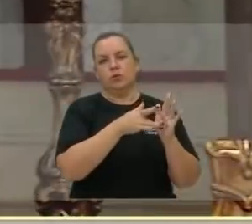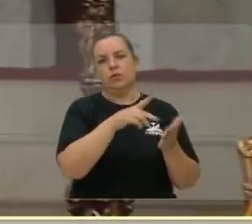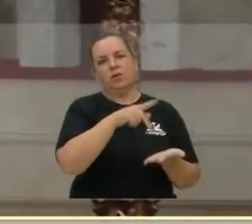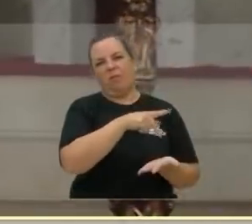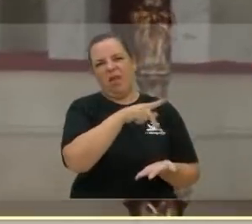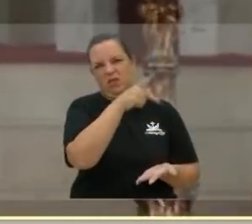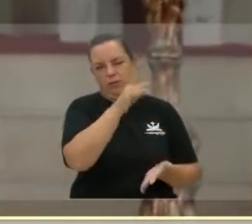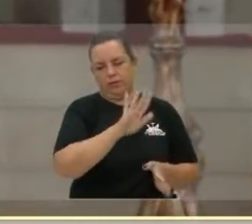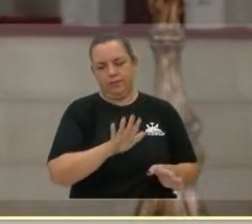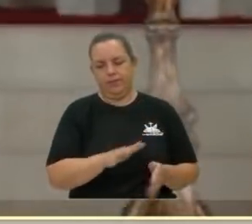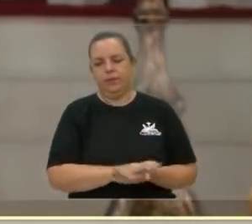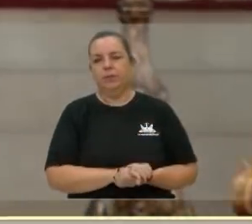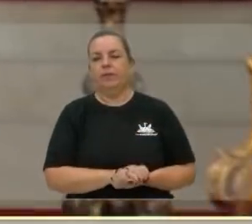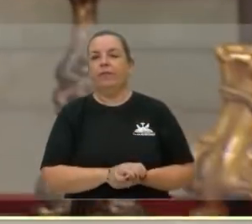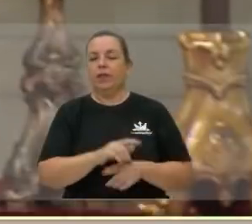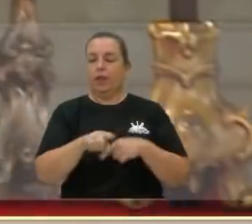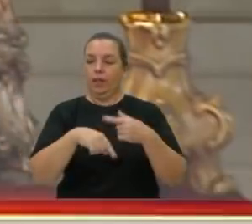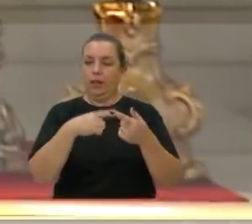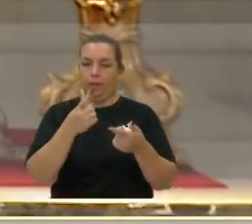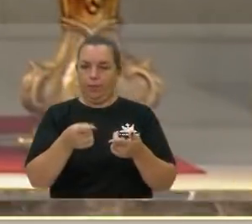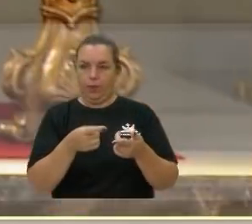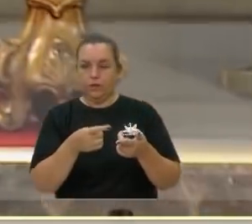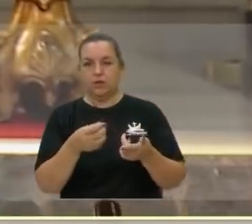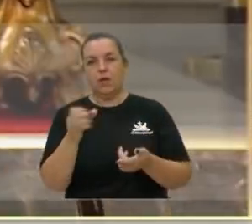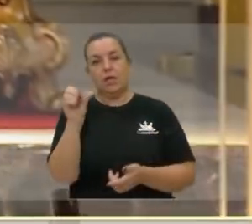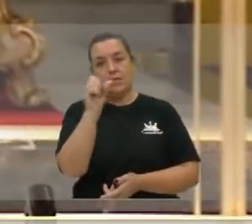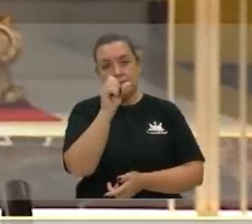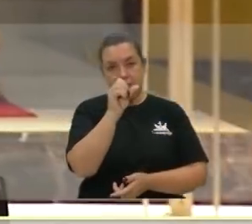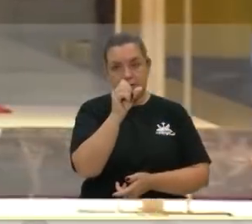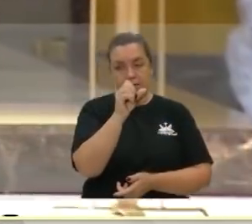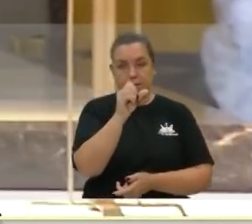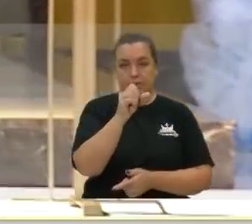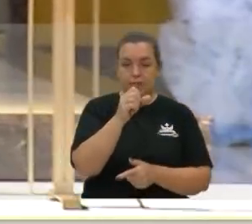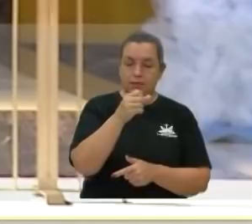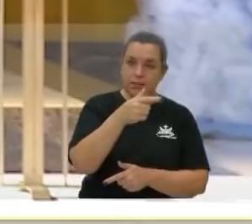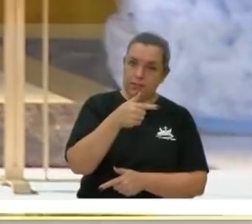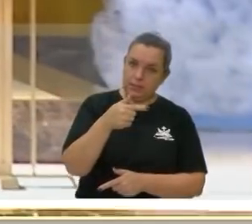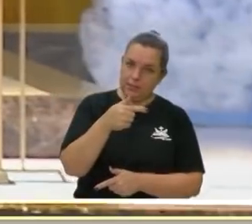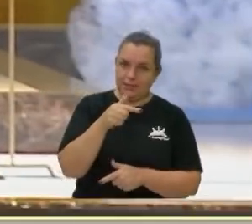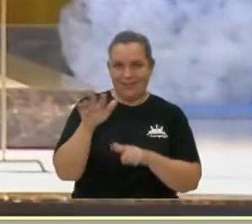Segue depois sexta semana,